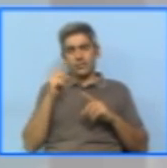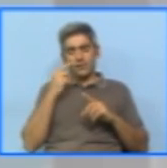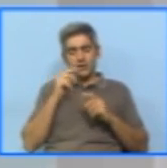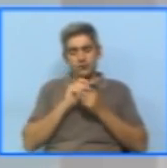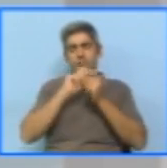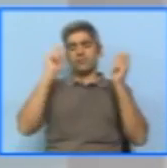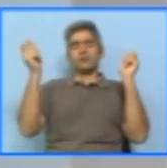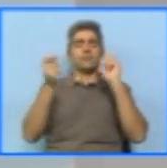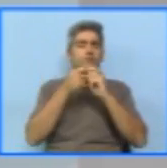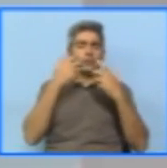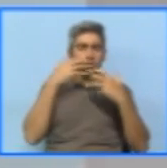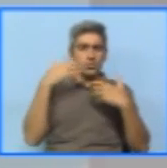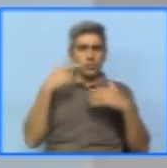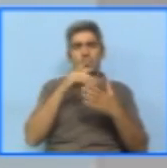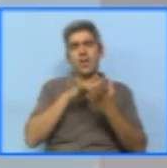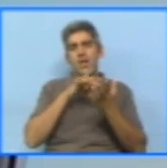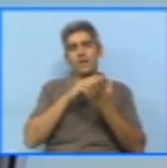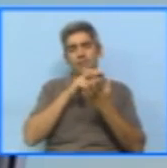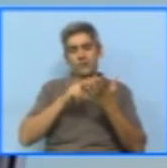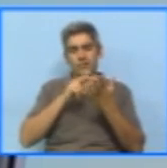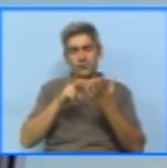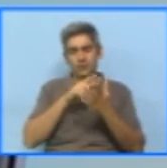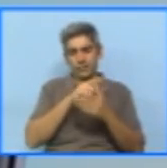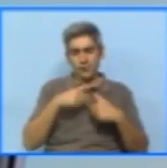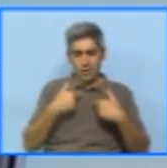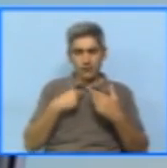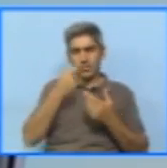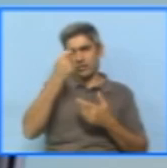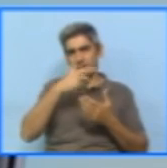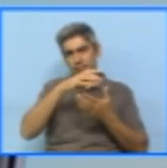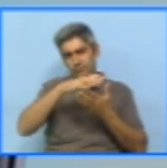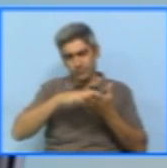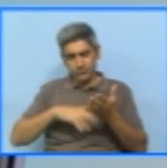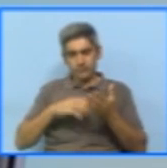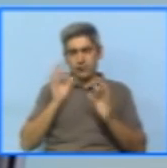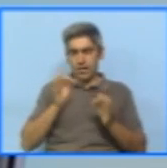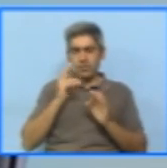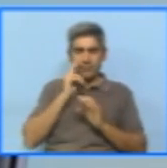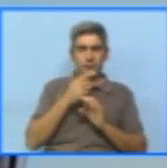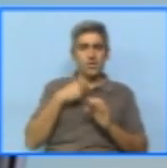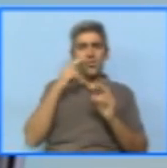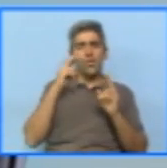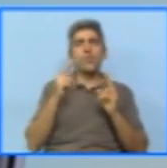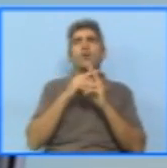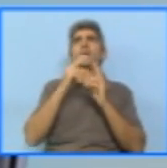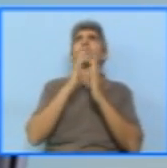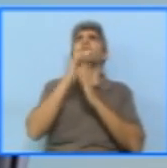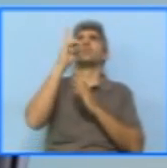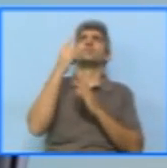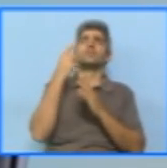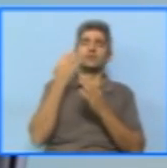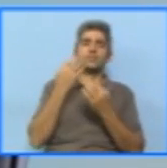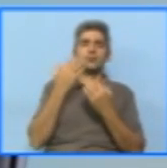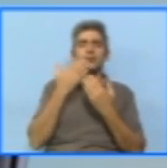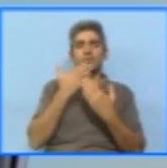mudado completamente. E ele escreve isso num livro que vale a pena ler. Eu creio, eu encontrei Deus. Deus existe, eu encontrei-o. É isso